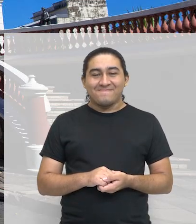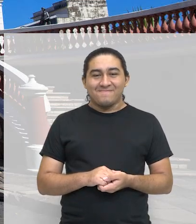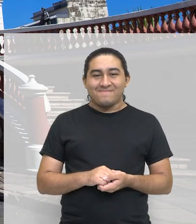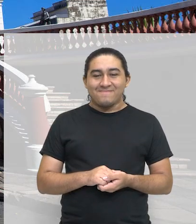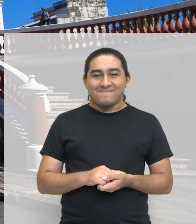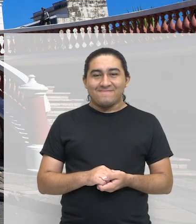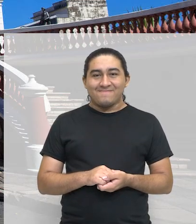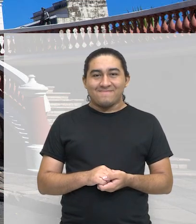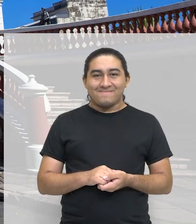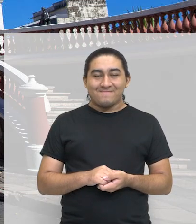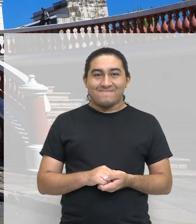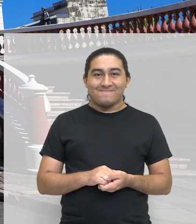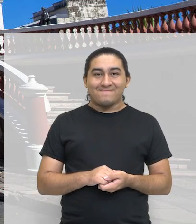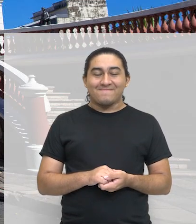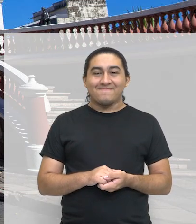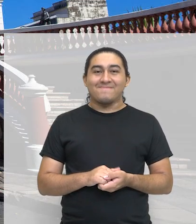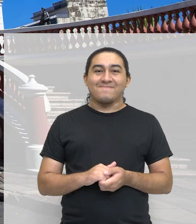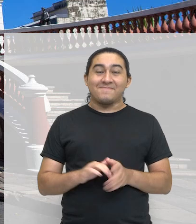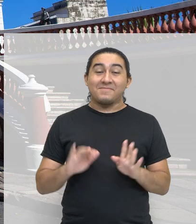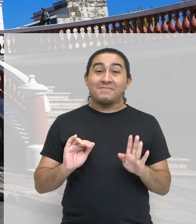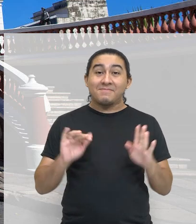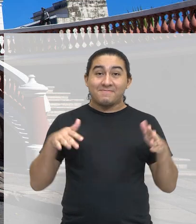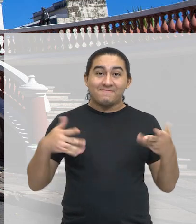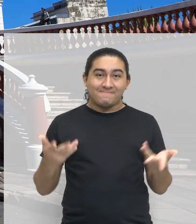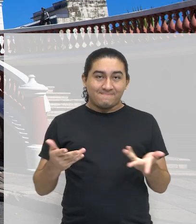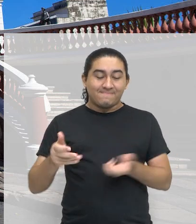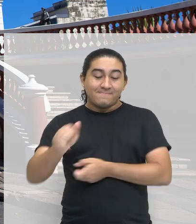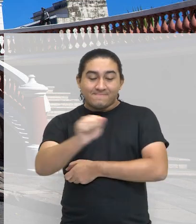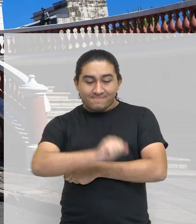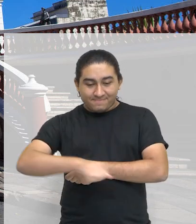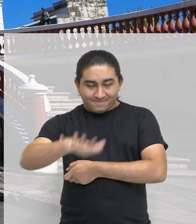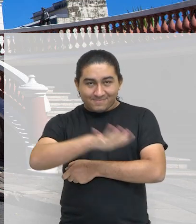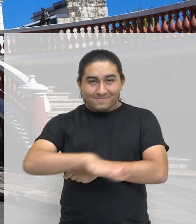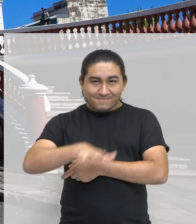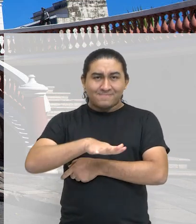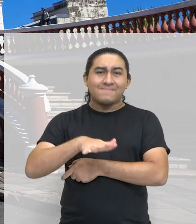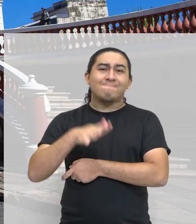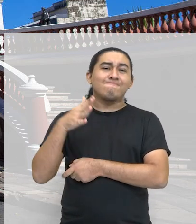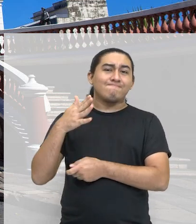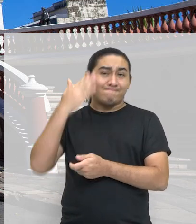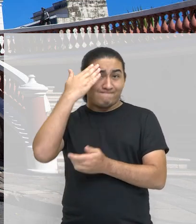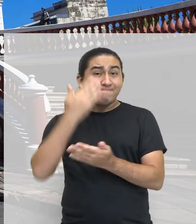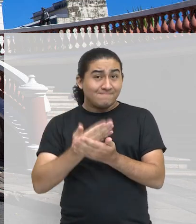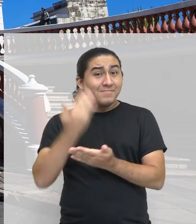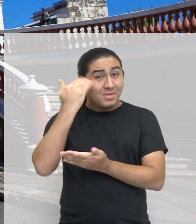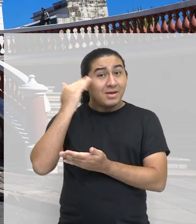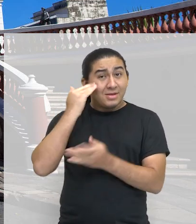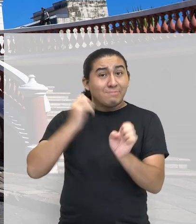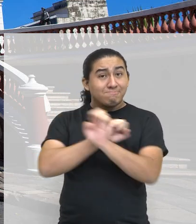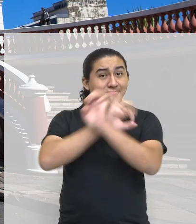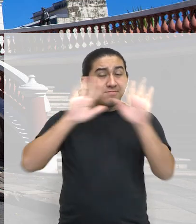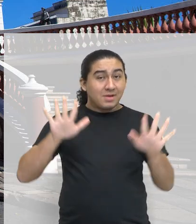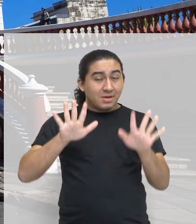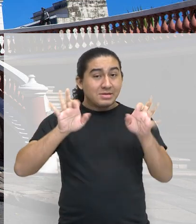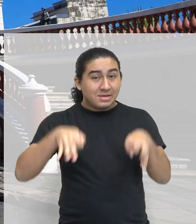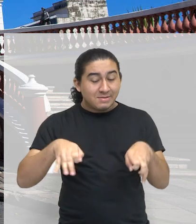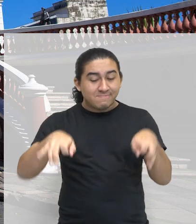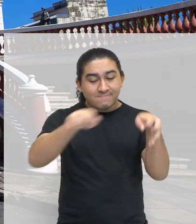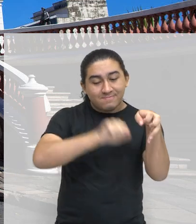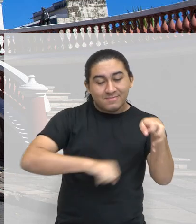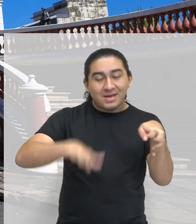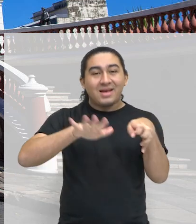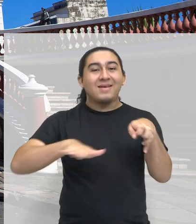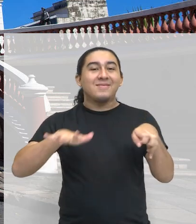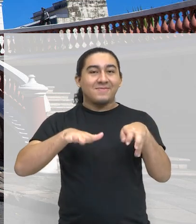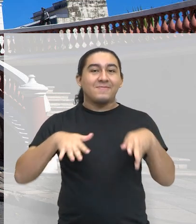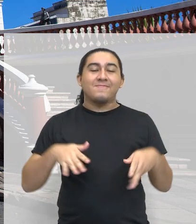Então, dentro deste cenário, eu acho que já deu para vocês entenderem o que nós vamos falar, né? Lá no detalhamento também foi